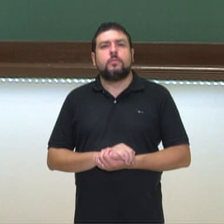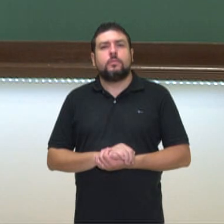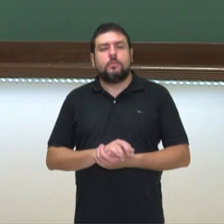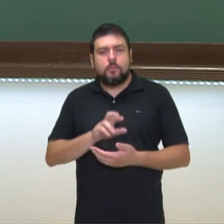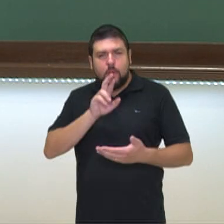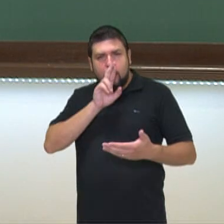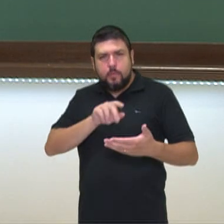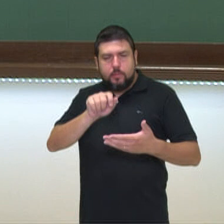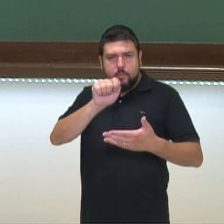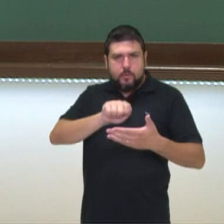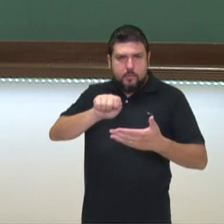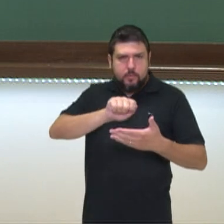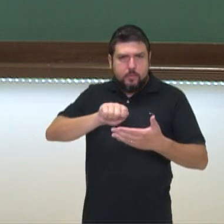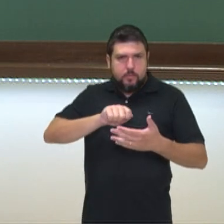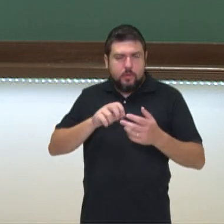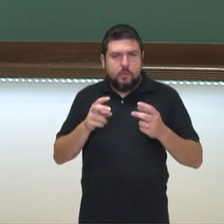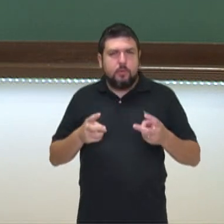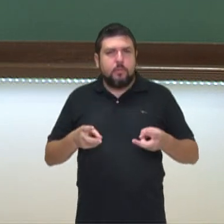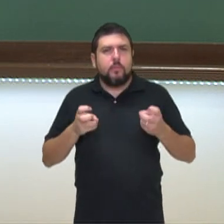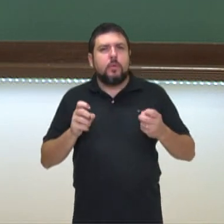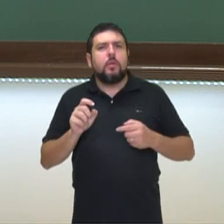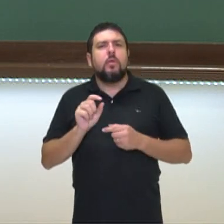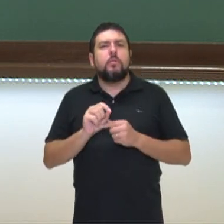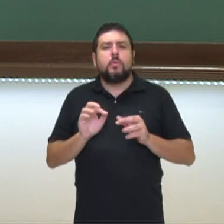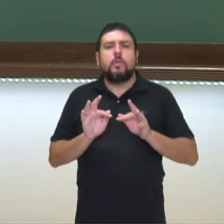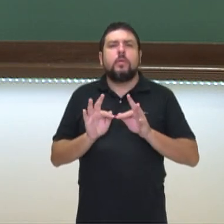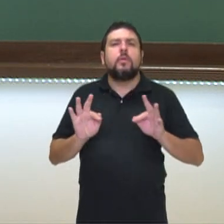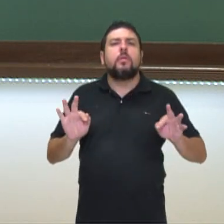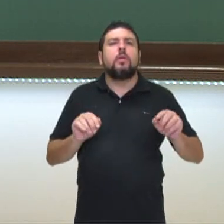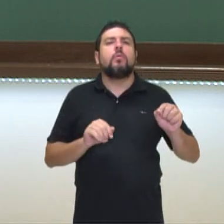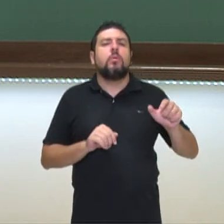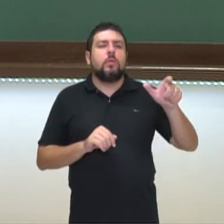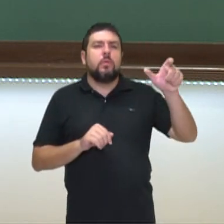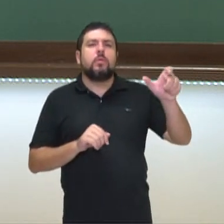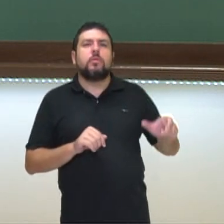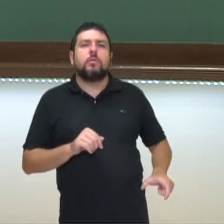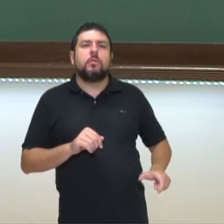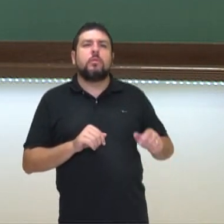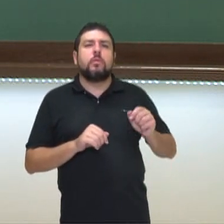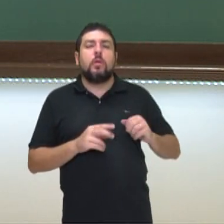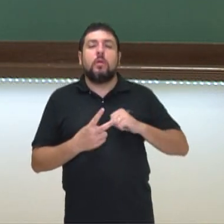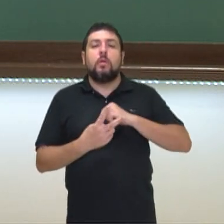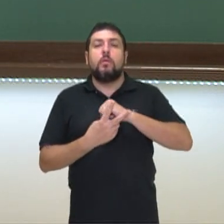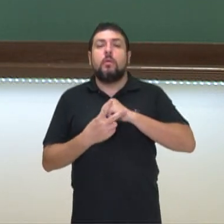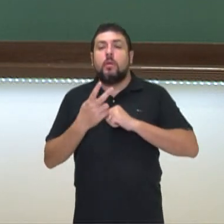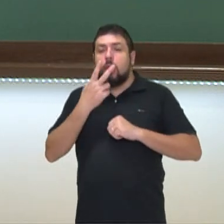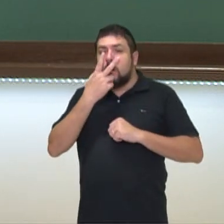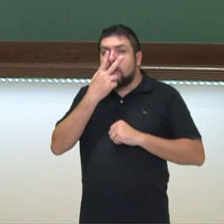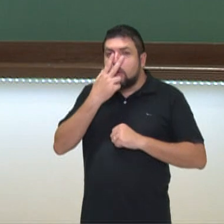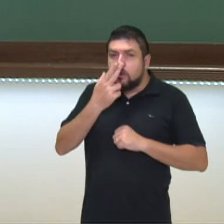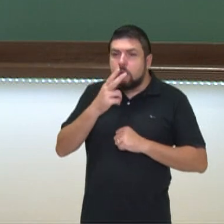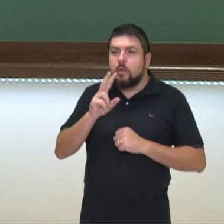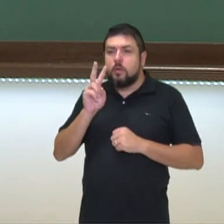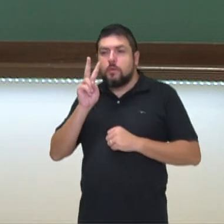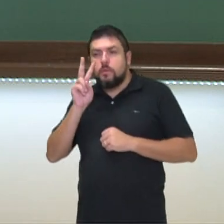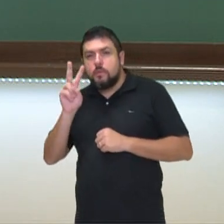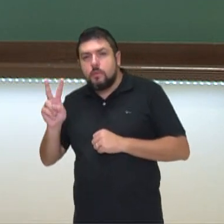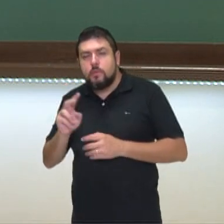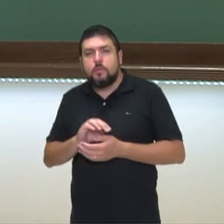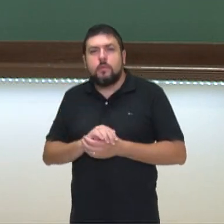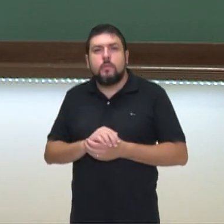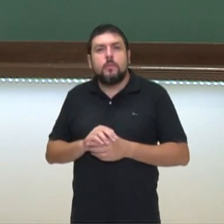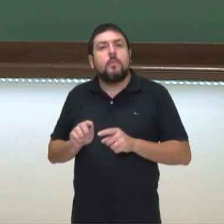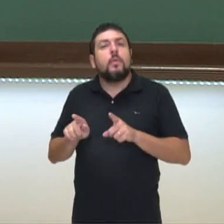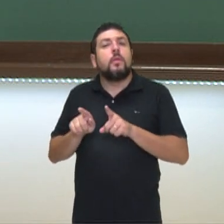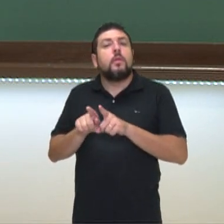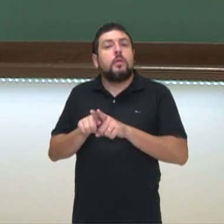Respondeu, conseguiu identificar ali qual é o sujeito dessas orações, do verbo achar e ver, e também que característica você